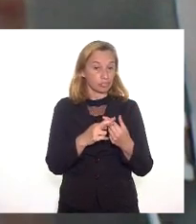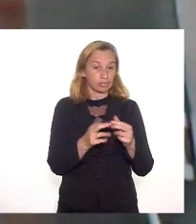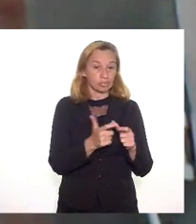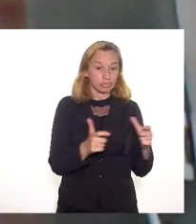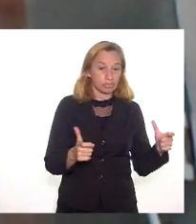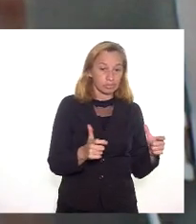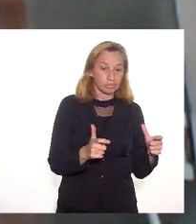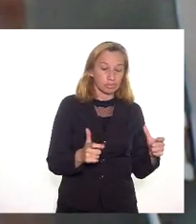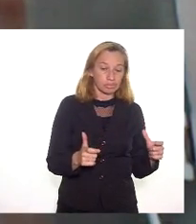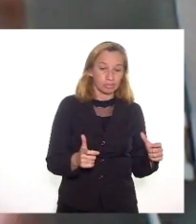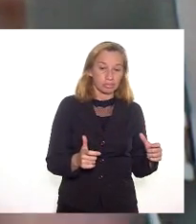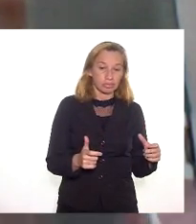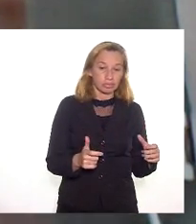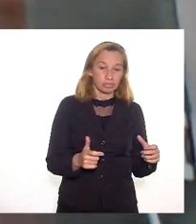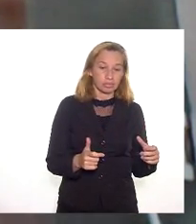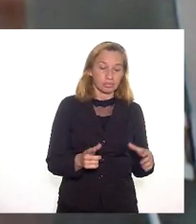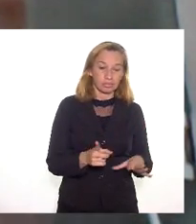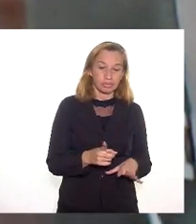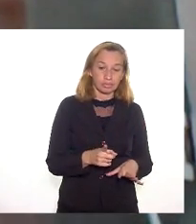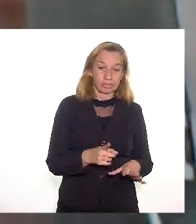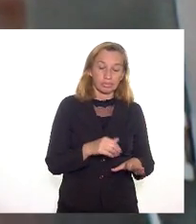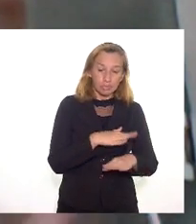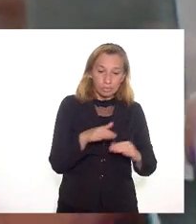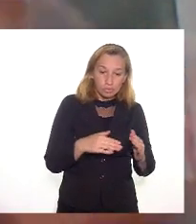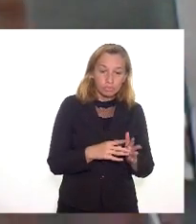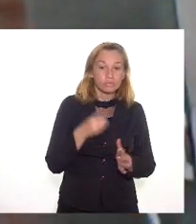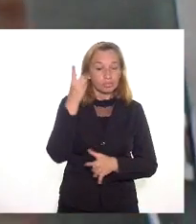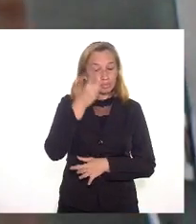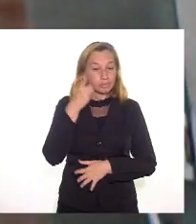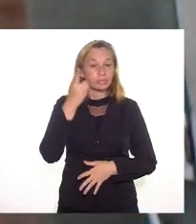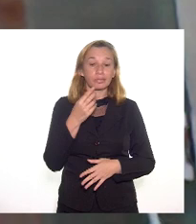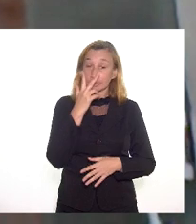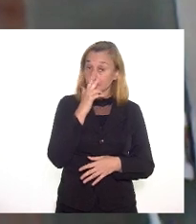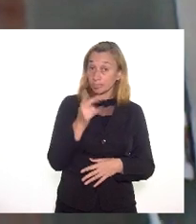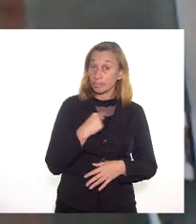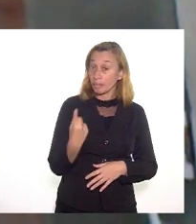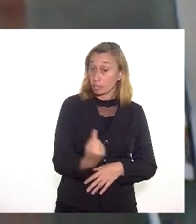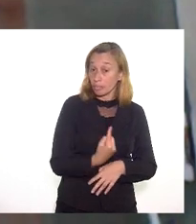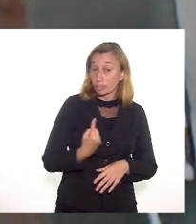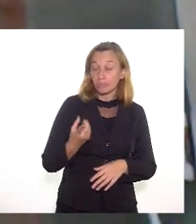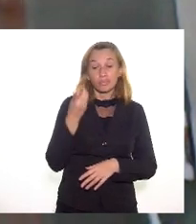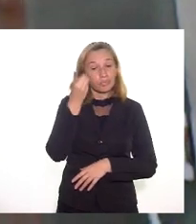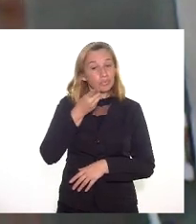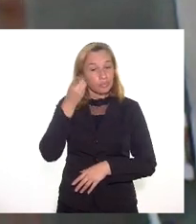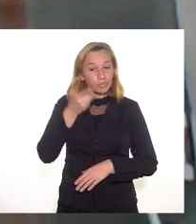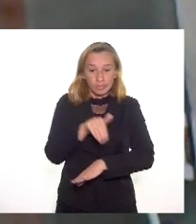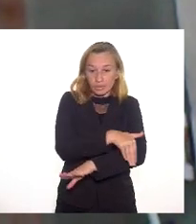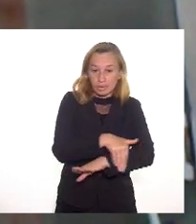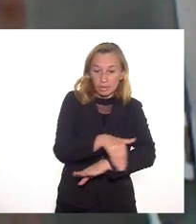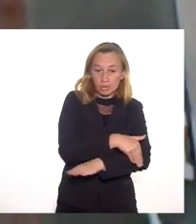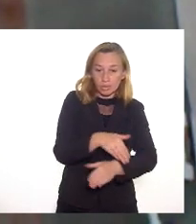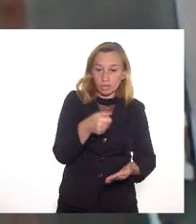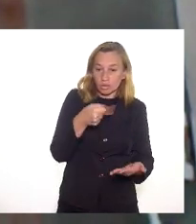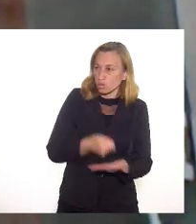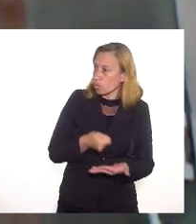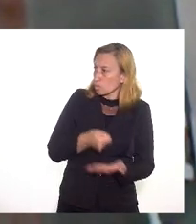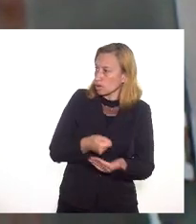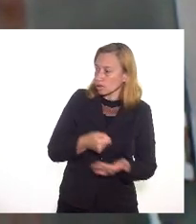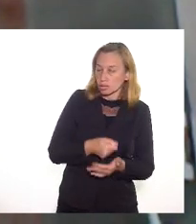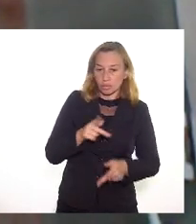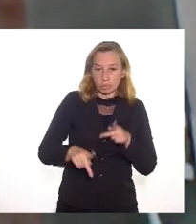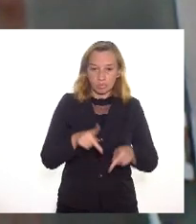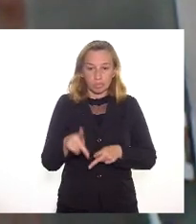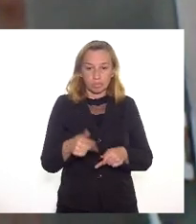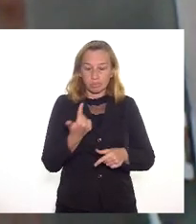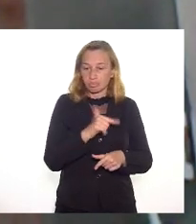parlamento. Estou dizendo aqui para todos os deputados. Fica como se nós, enquanto parlamentares, nas ruas, quando somos cobrados, por que não tem a